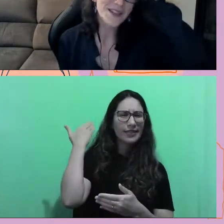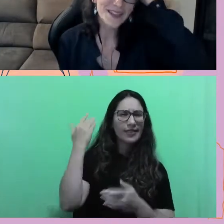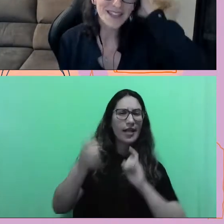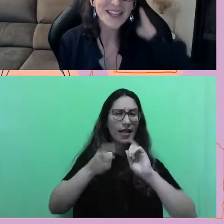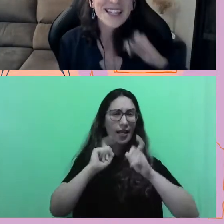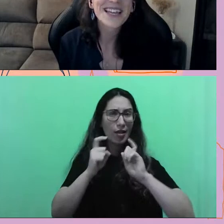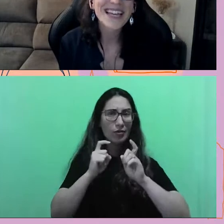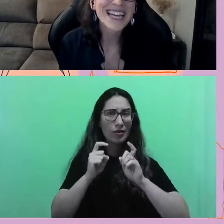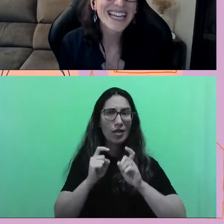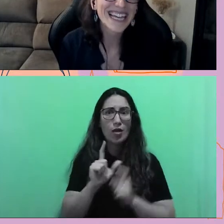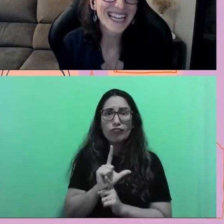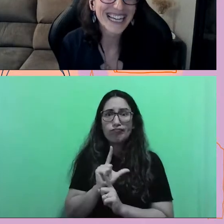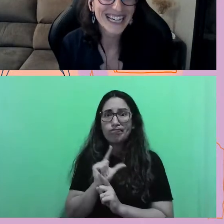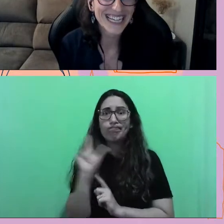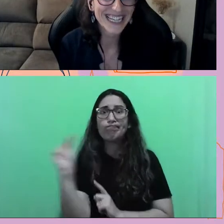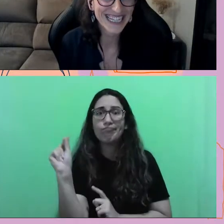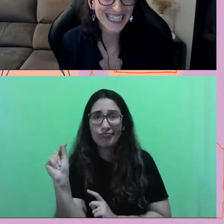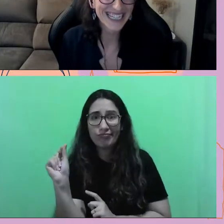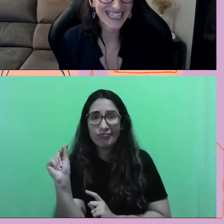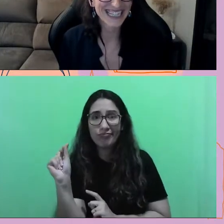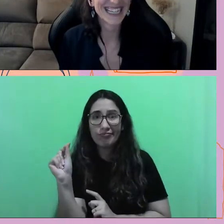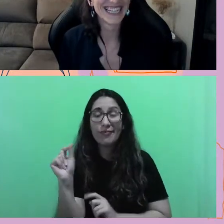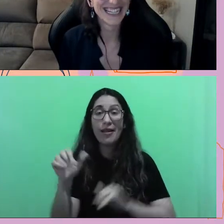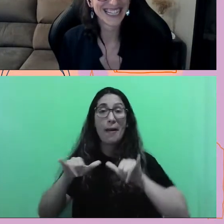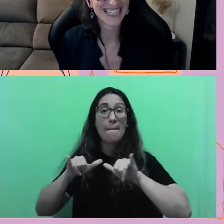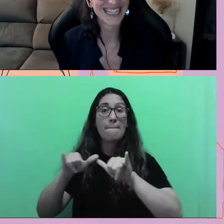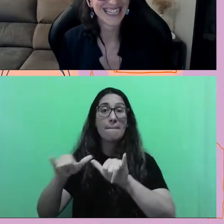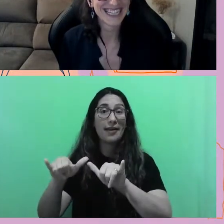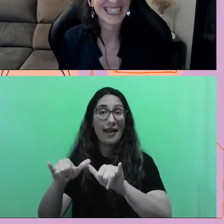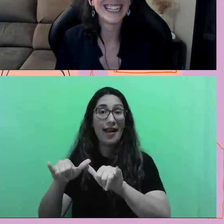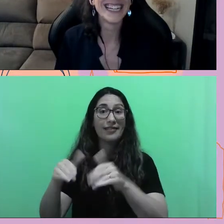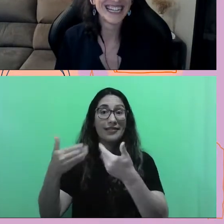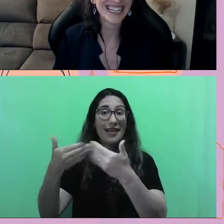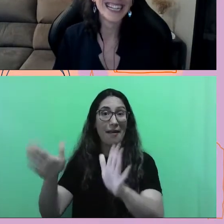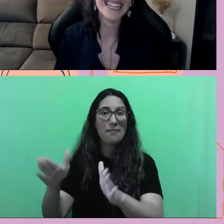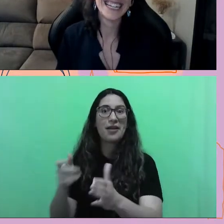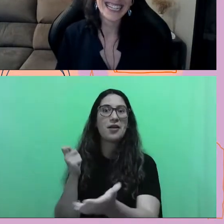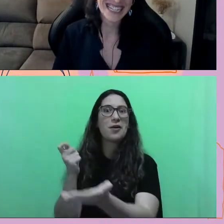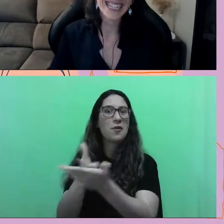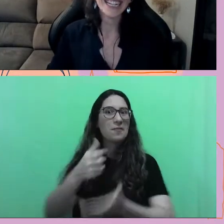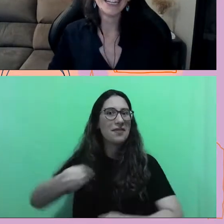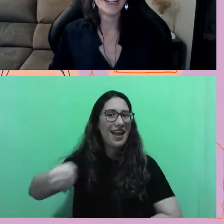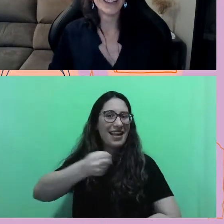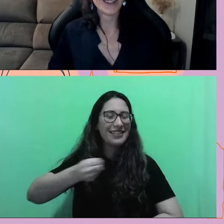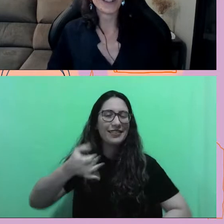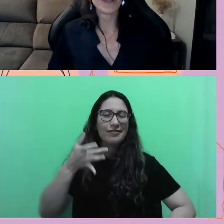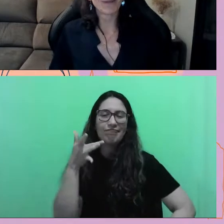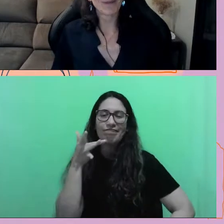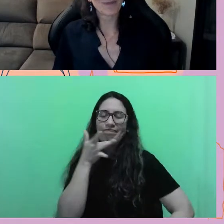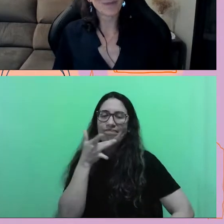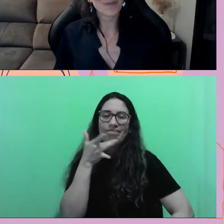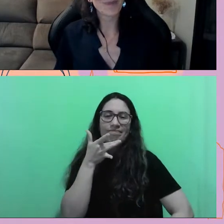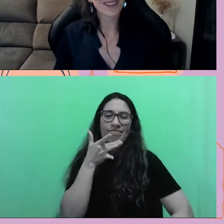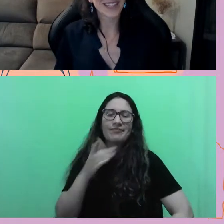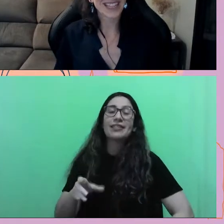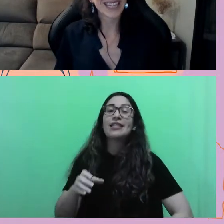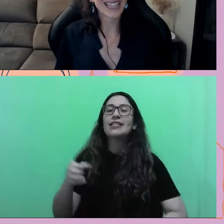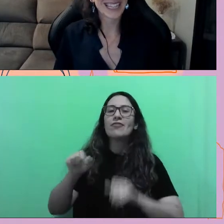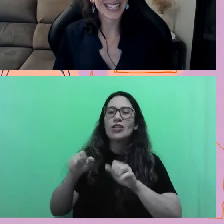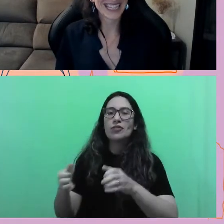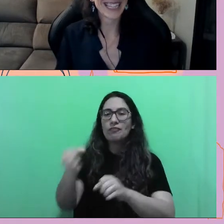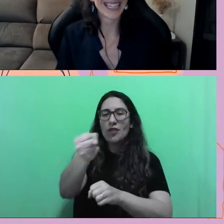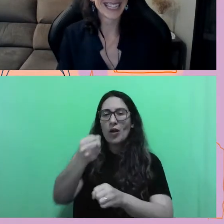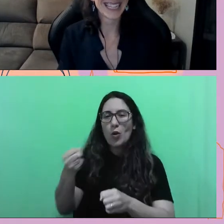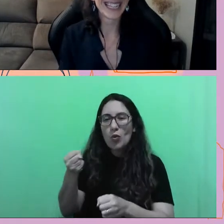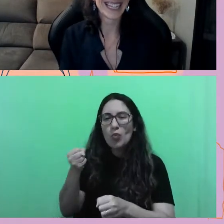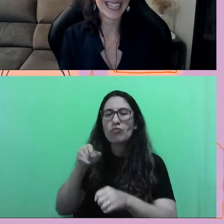sair correndo para pegar o mercado aberto e comprar aquela cervejinha, coloquei na geladeira e deixei lá trincando, ó, fui dormir